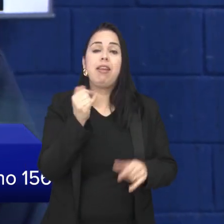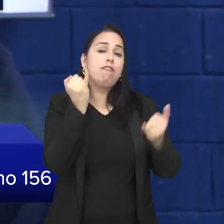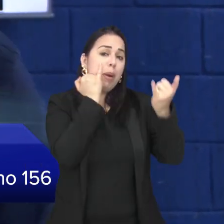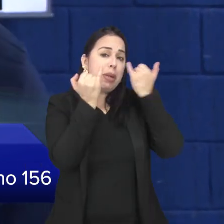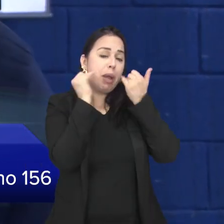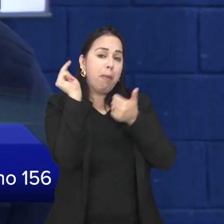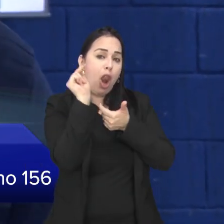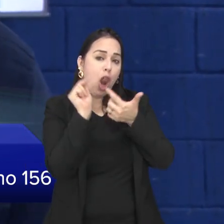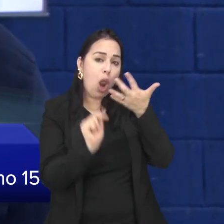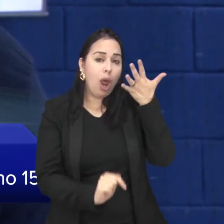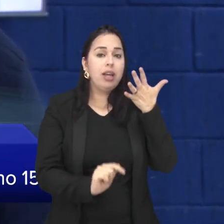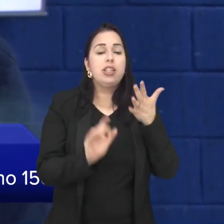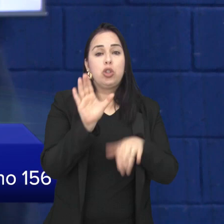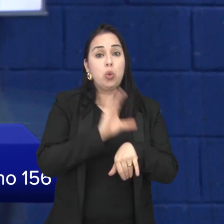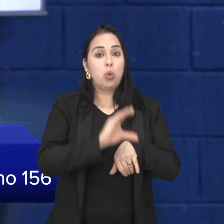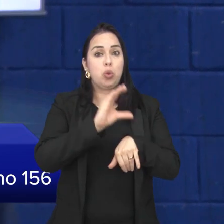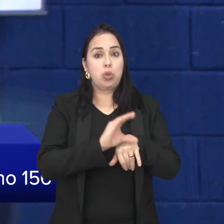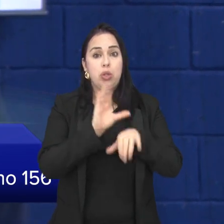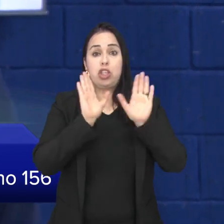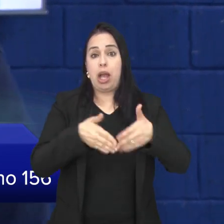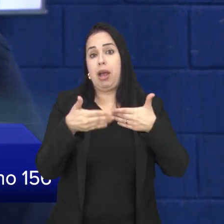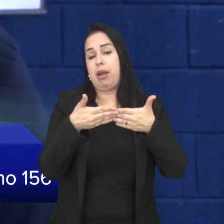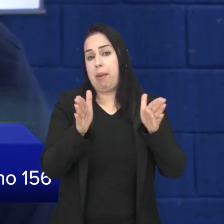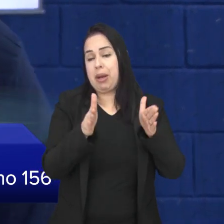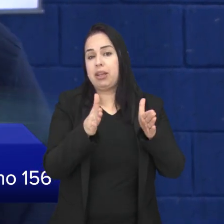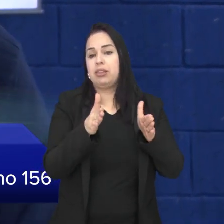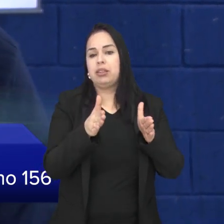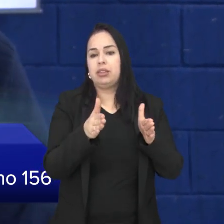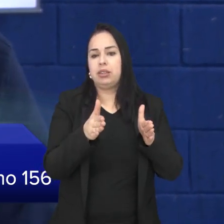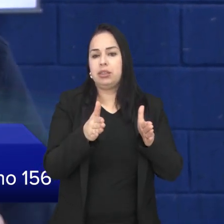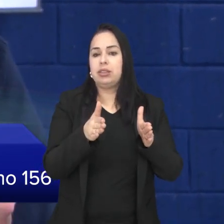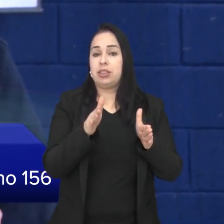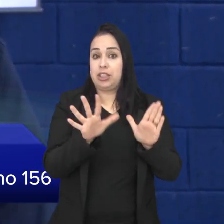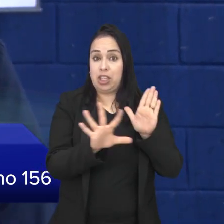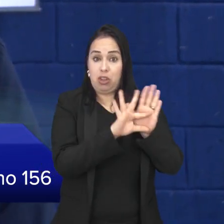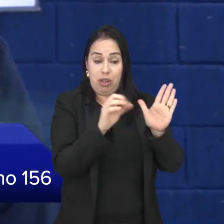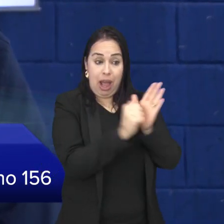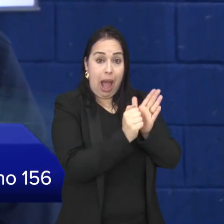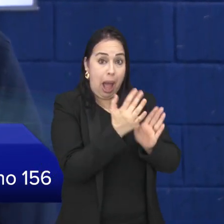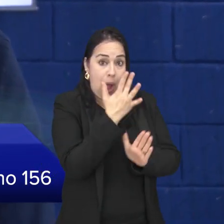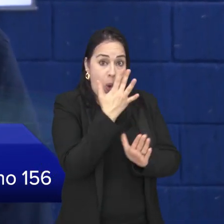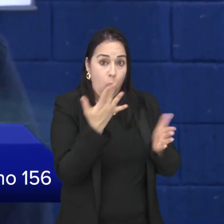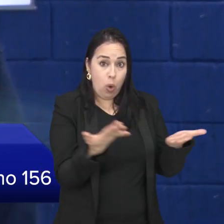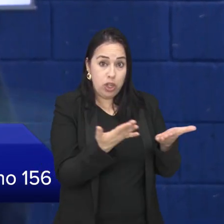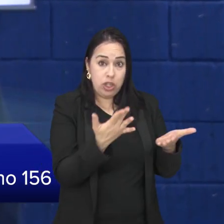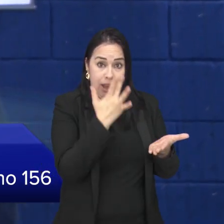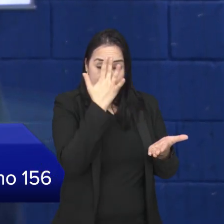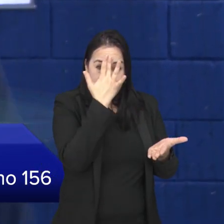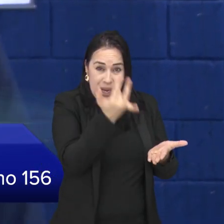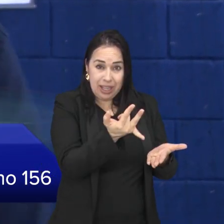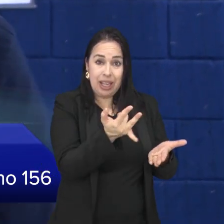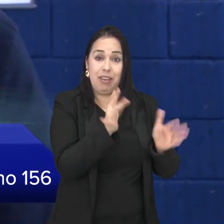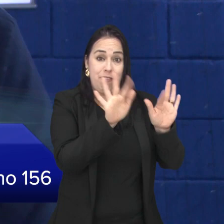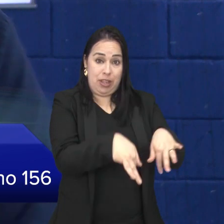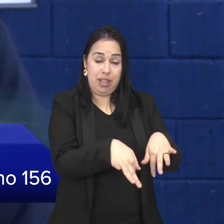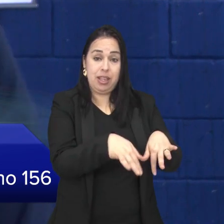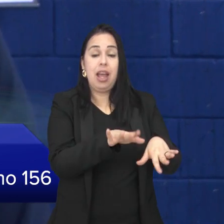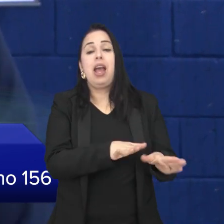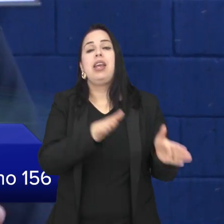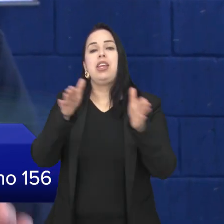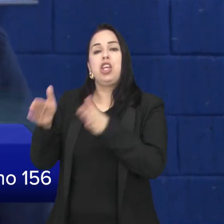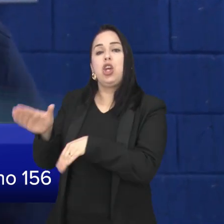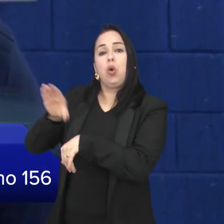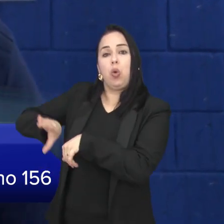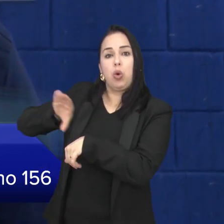José, lá tem todas as informações dos cursos que estão abertos, né, tanto as inscrições que se encerram hoje, aliás,